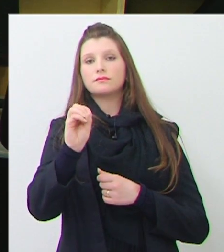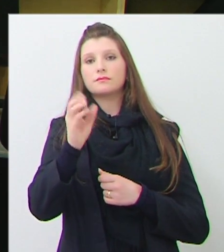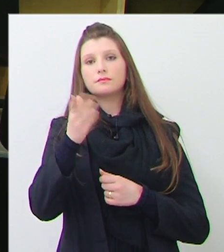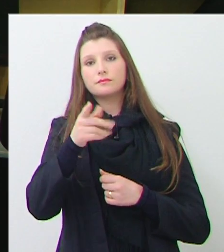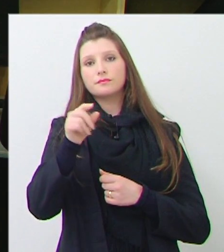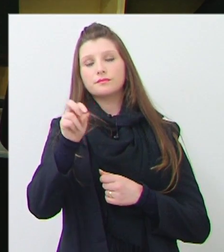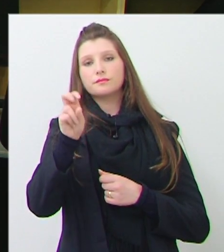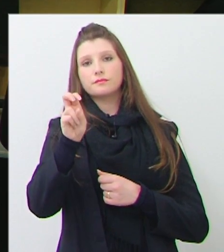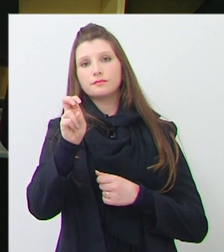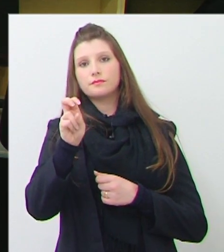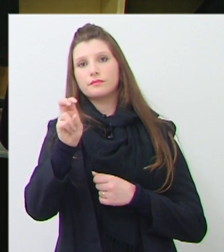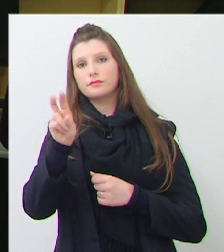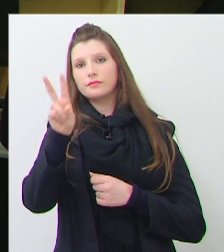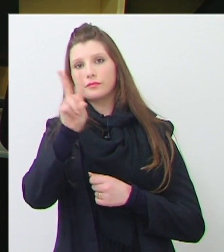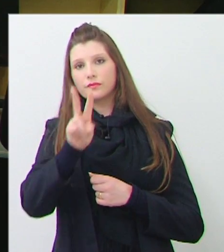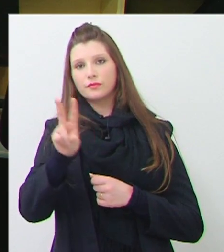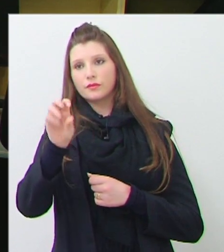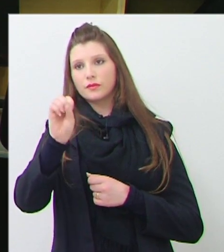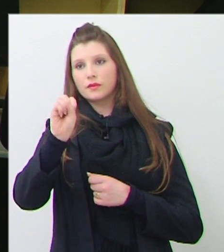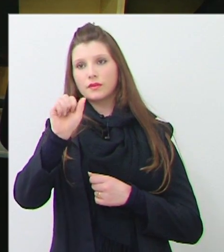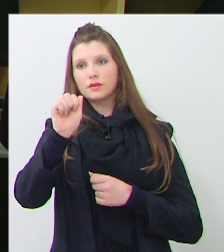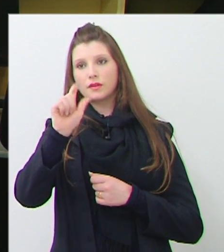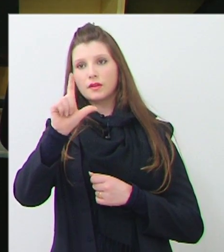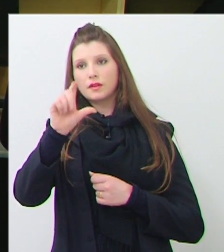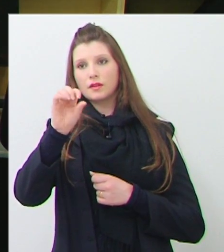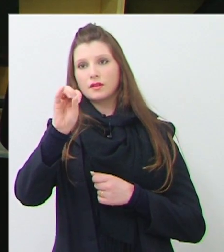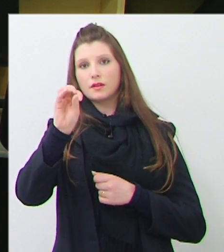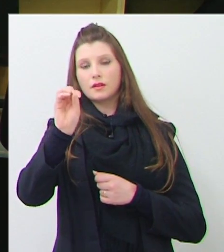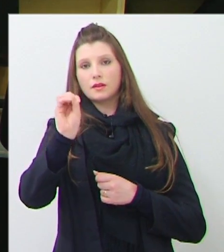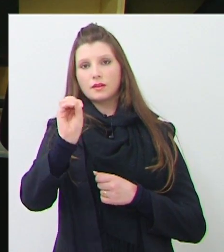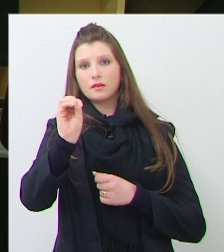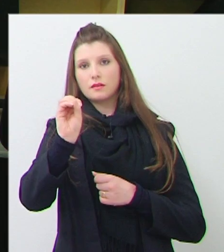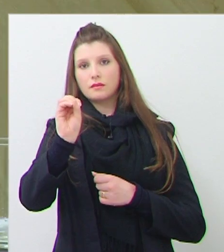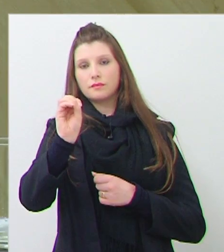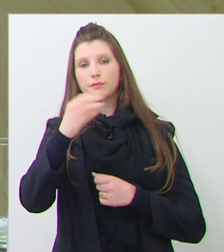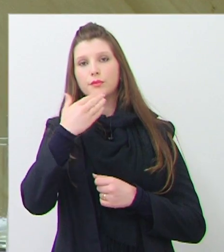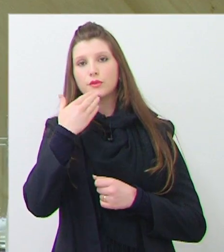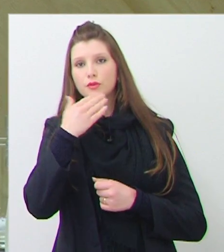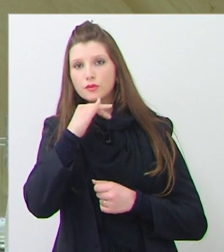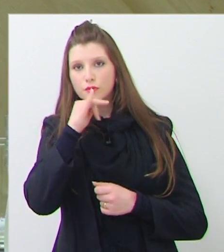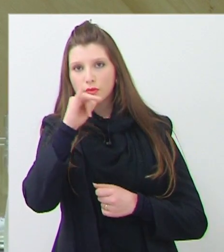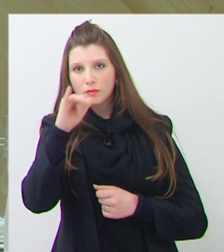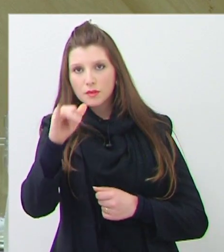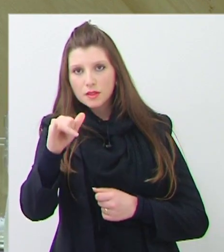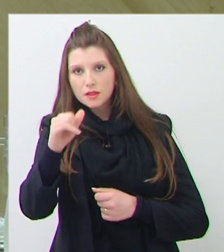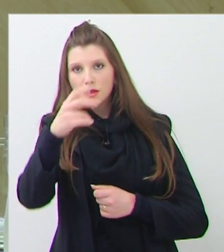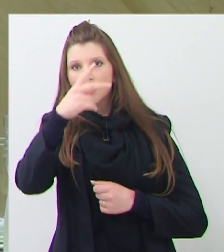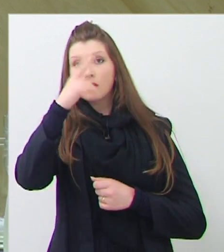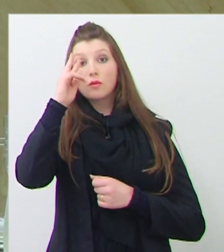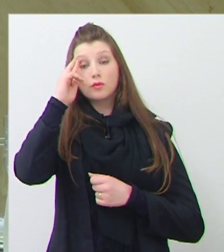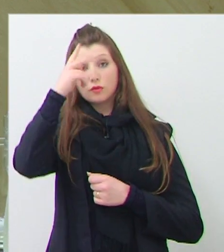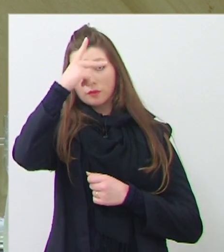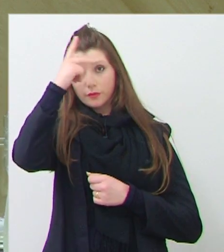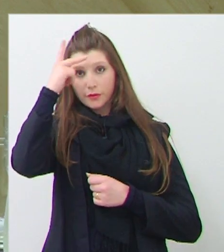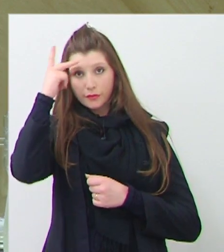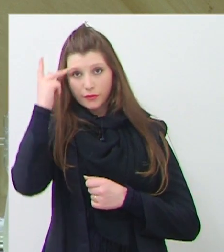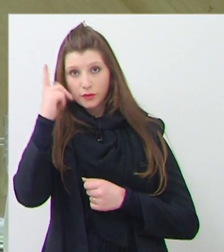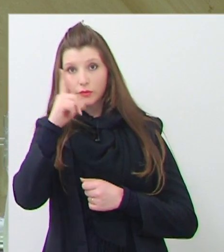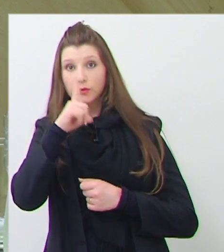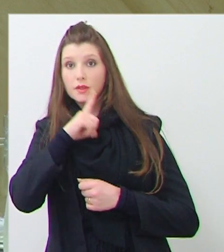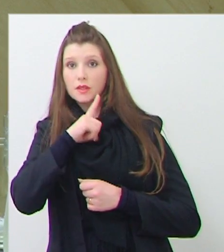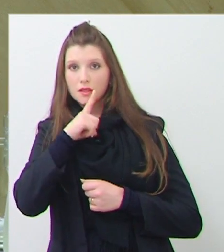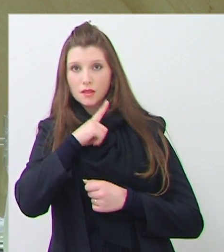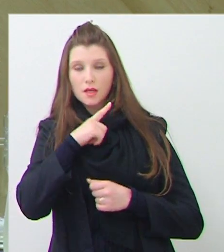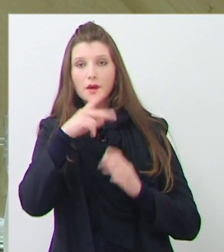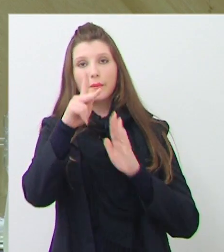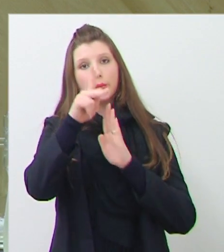160/2015, autoria, vereador Salésio Lima. Assunto, pedido de informações ao senhor prefeito municipal acerca da existência